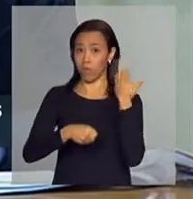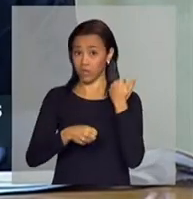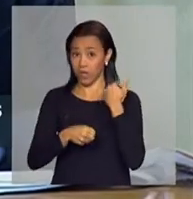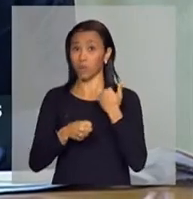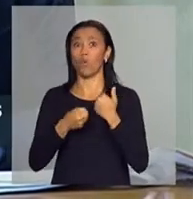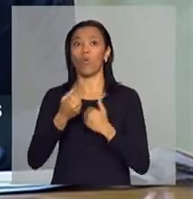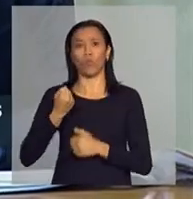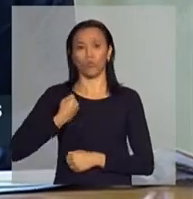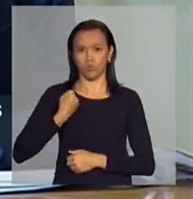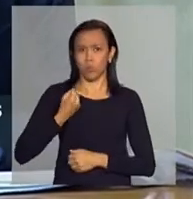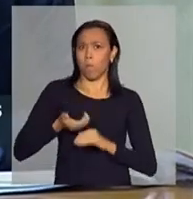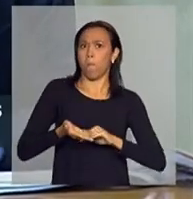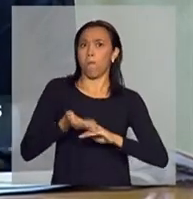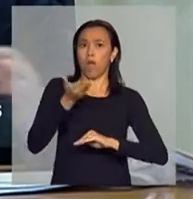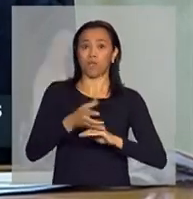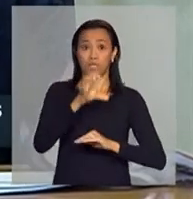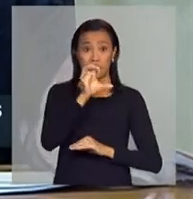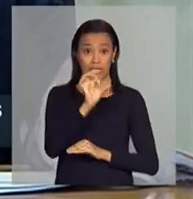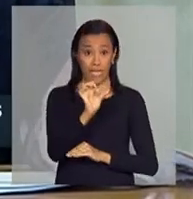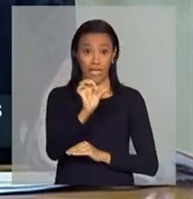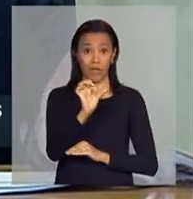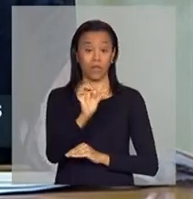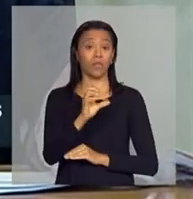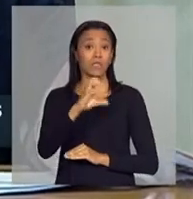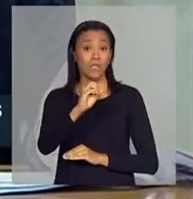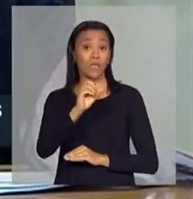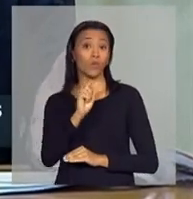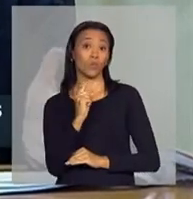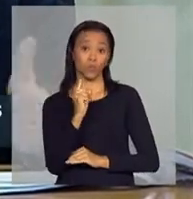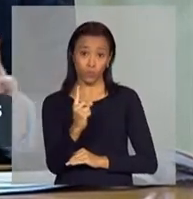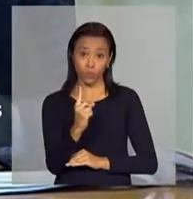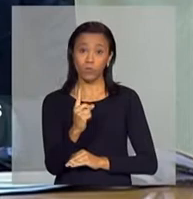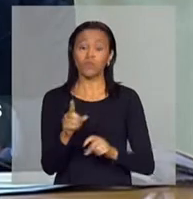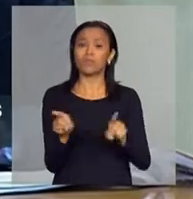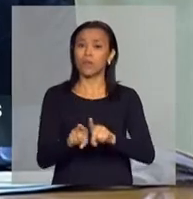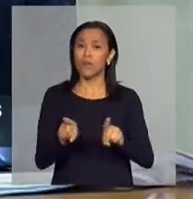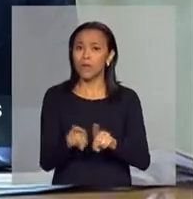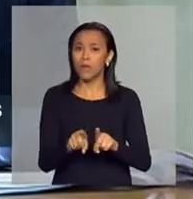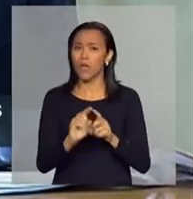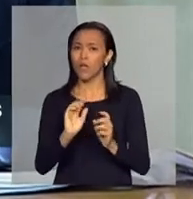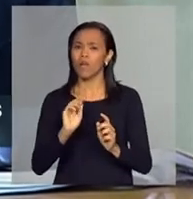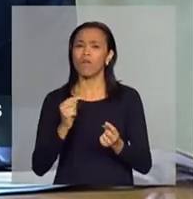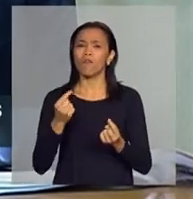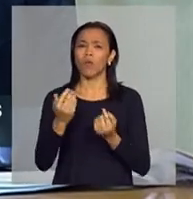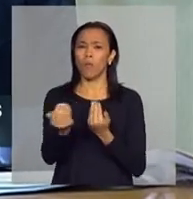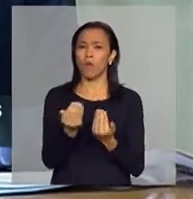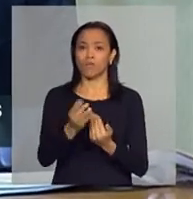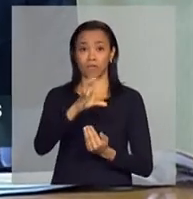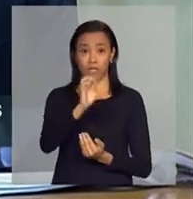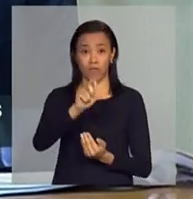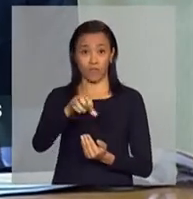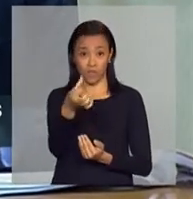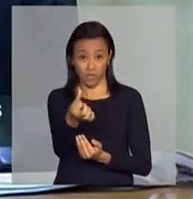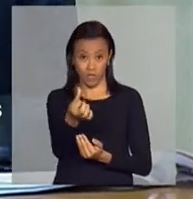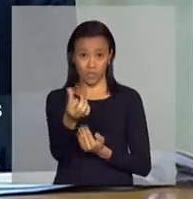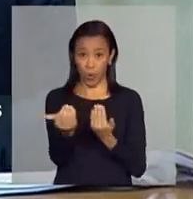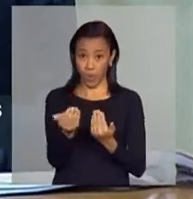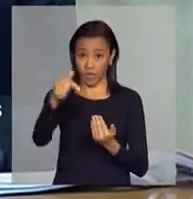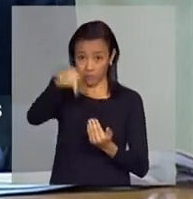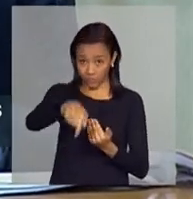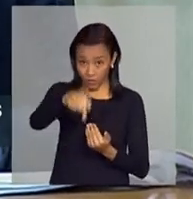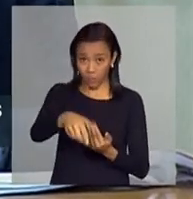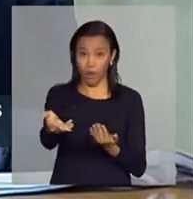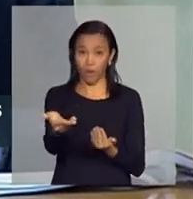muito maior Pois é um no primeiro trimestre do ano passado e contra 06 desse trimestre